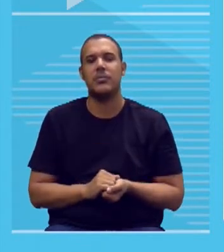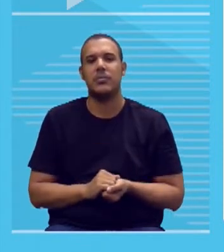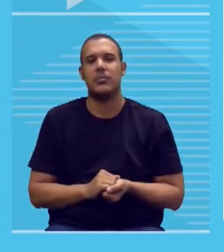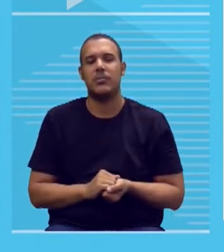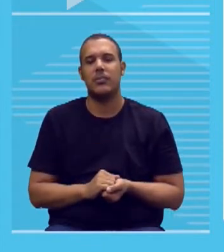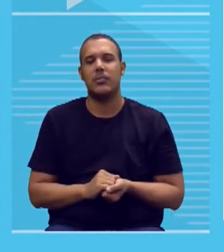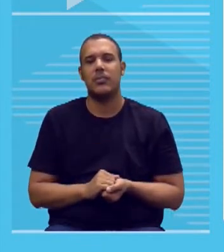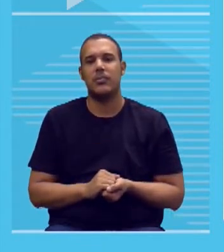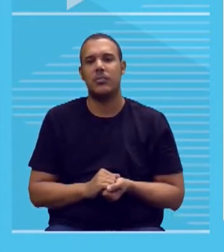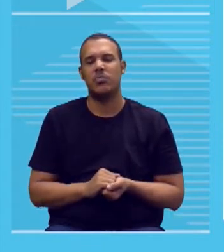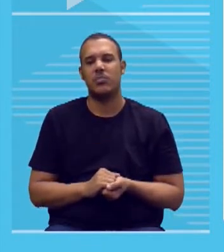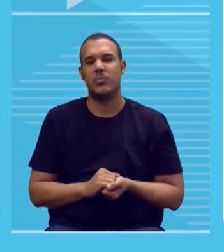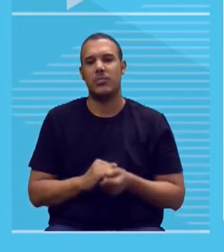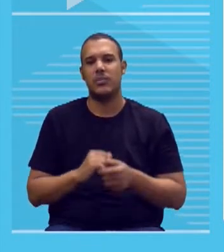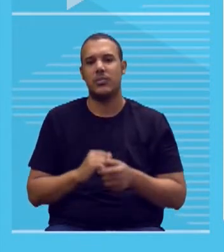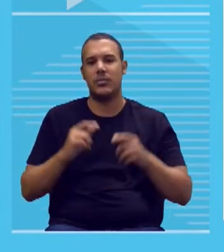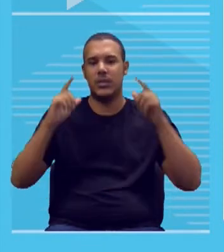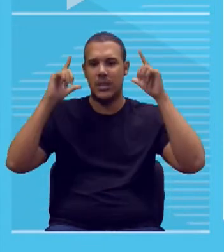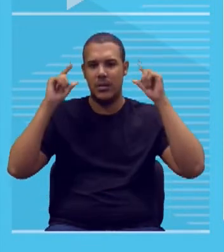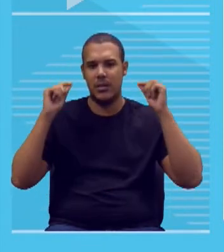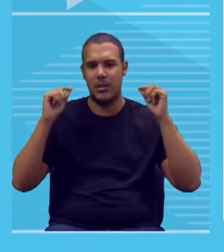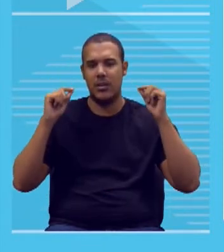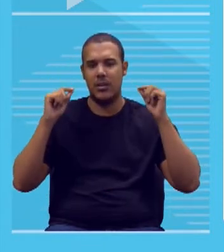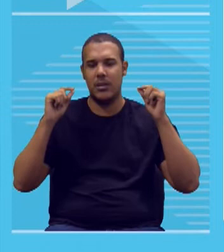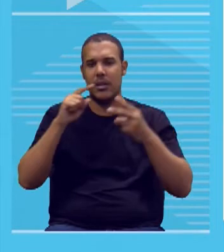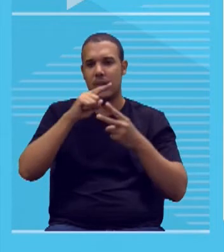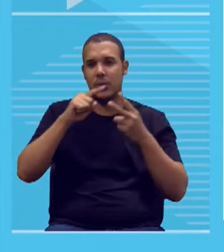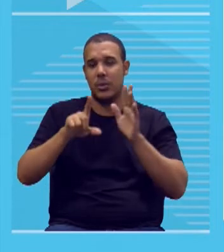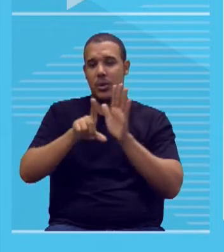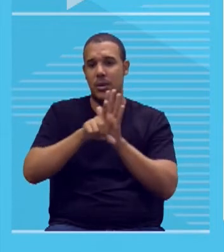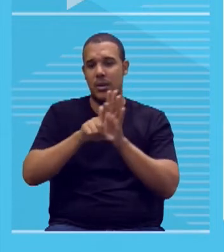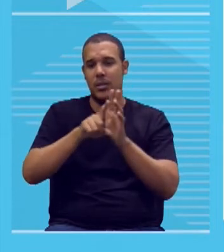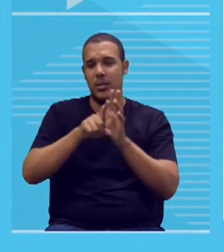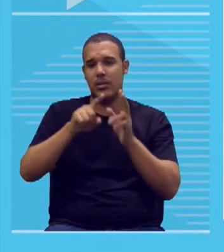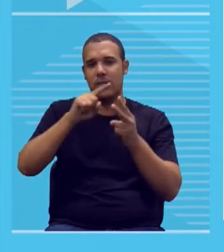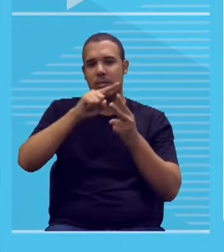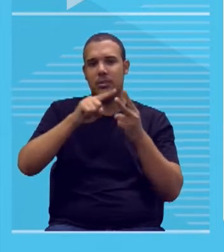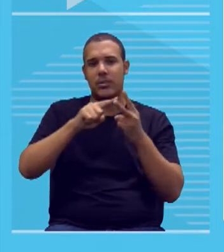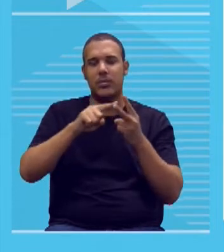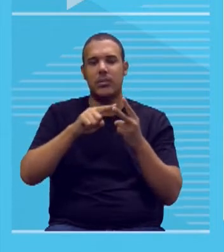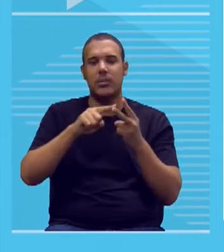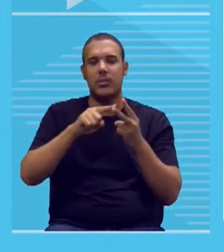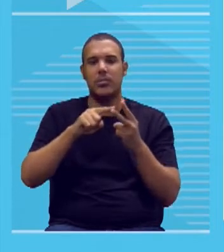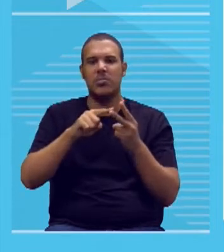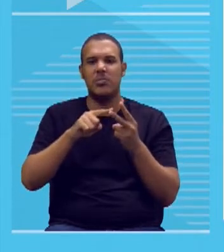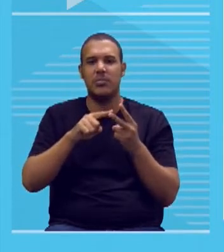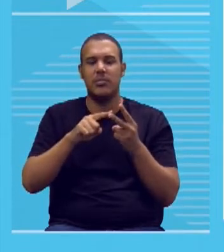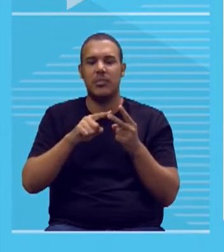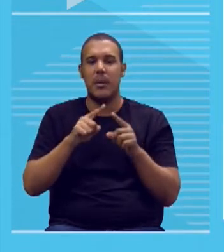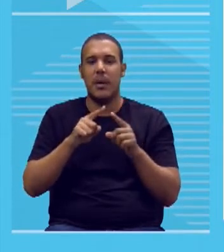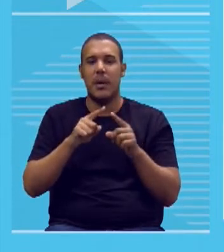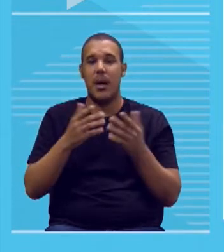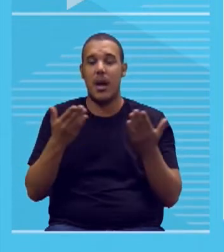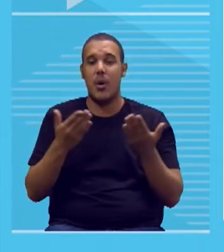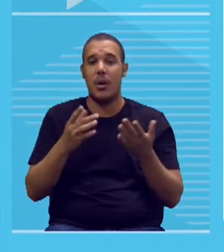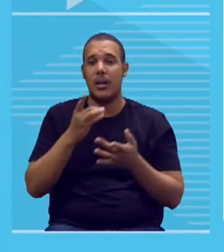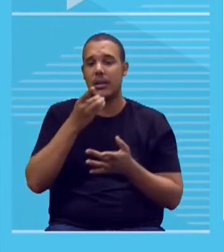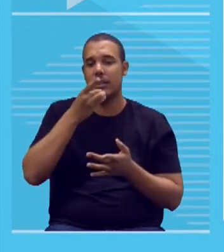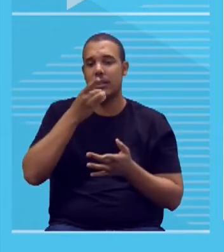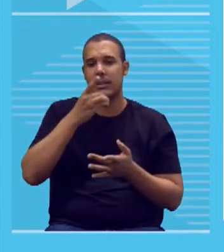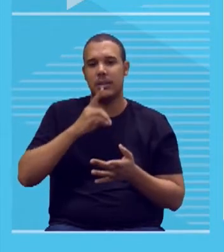e Lamarck falou de lei do uso e desuso EA transmissão dos caracteres adquiridos né Pois é esse rapazinho